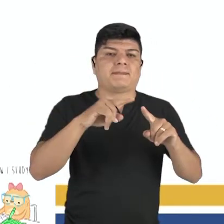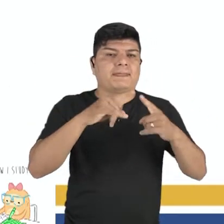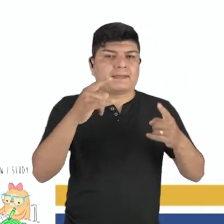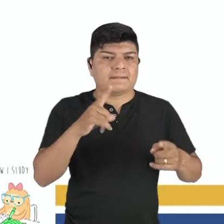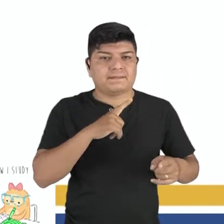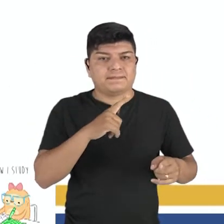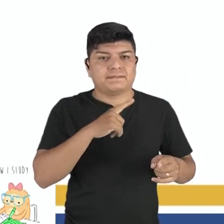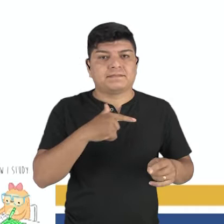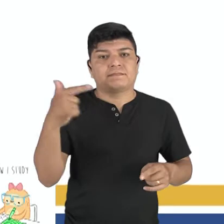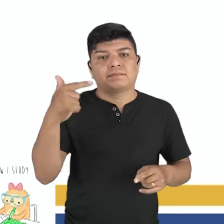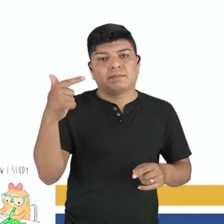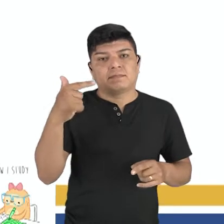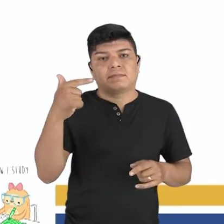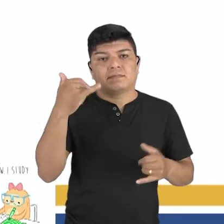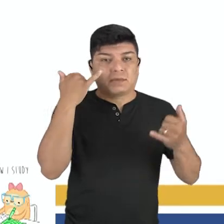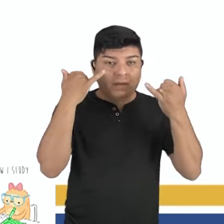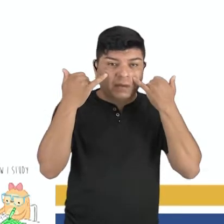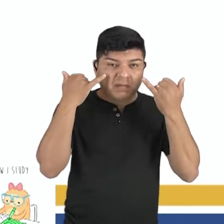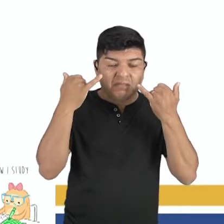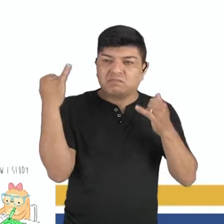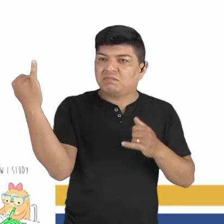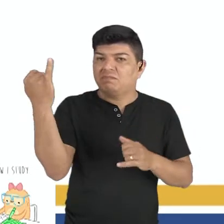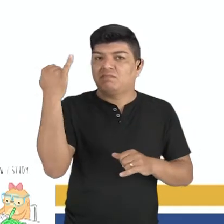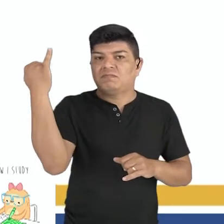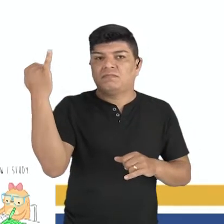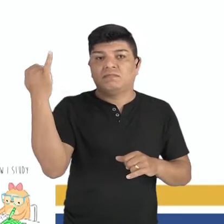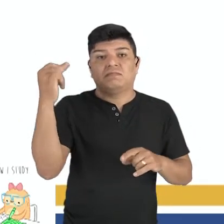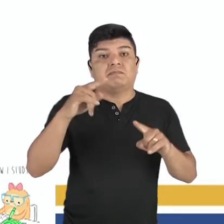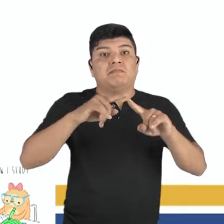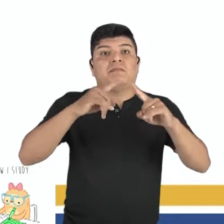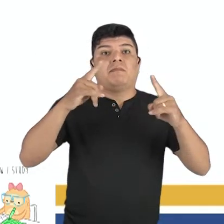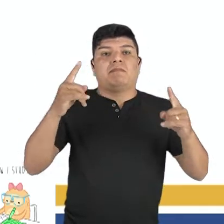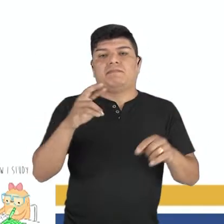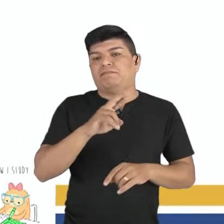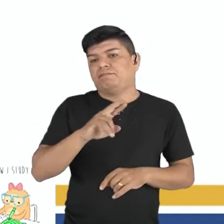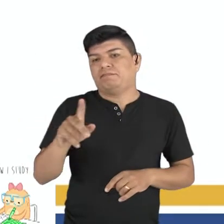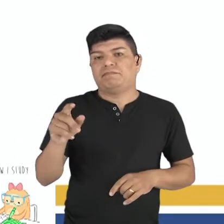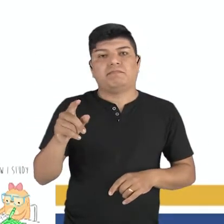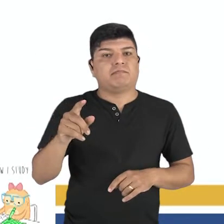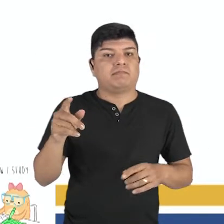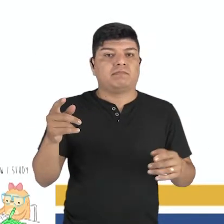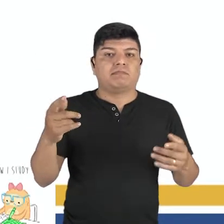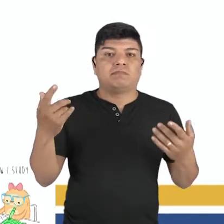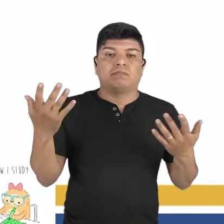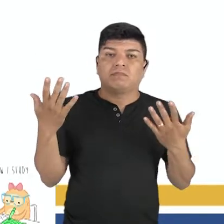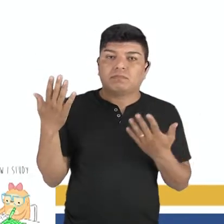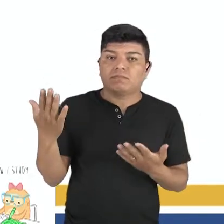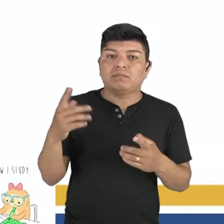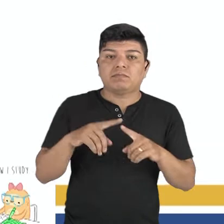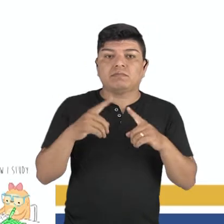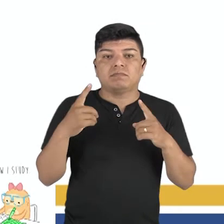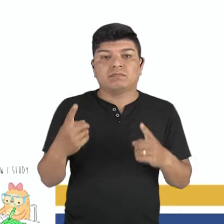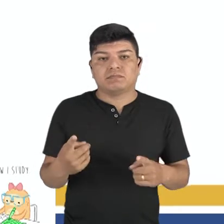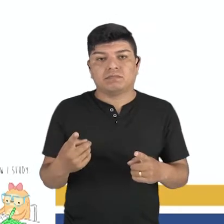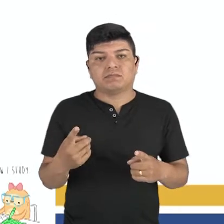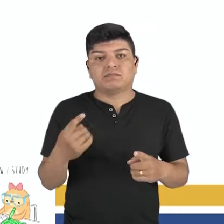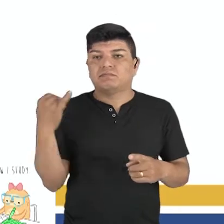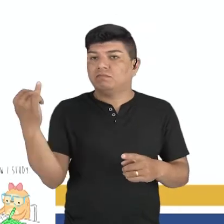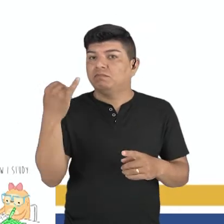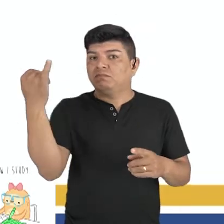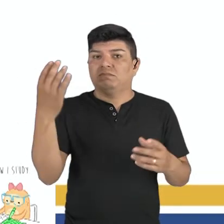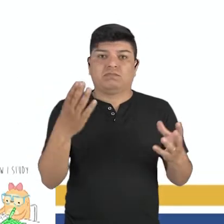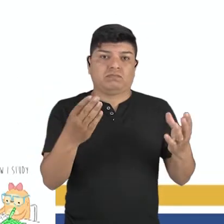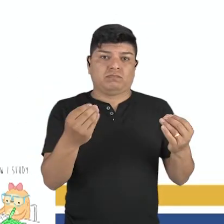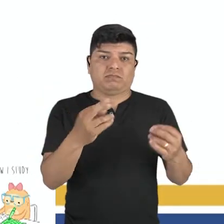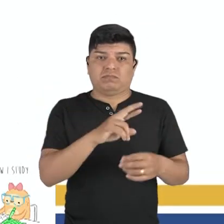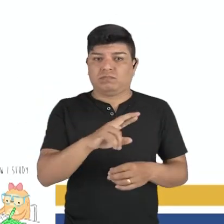informações secundárias, que não são tão relevantes, são importantes na construção do texto, porém não são tão relevantes.